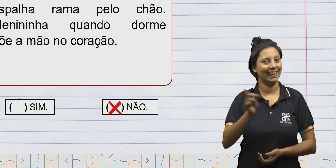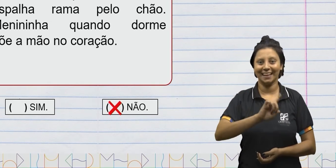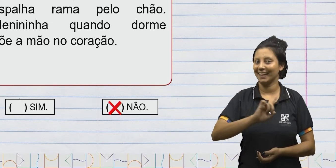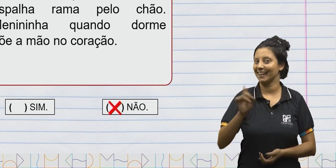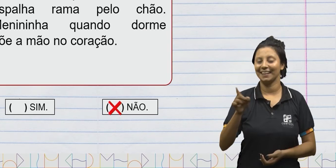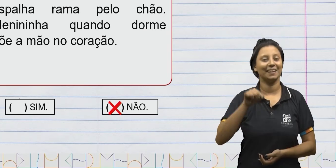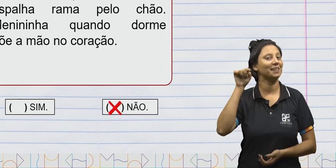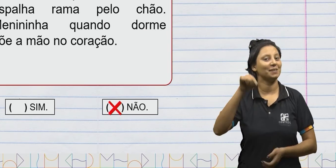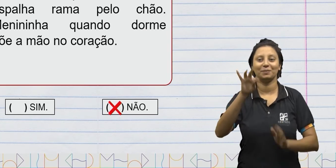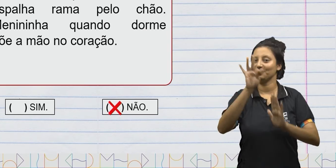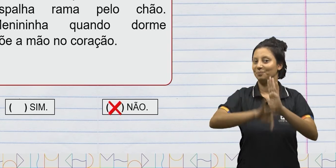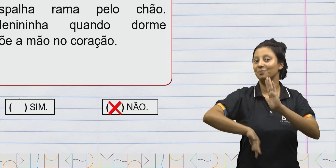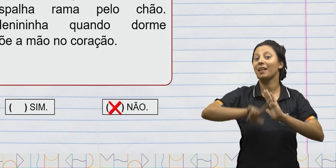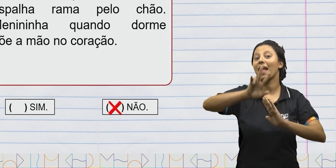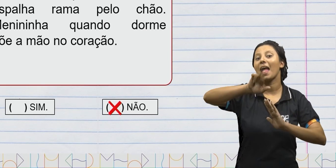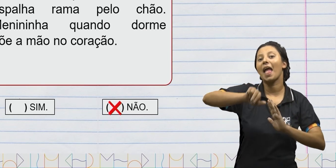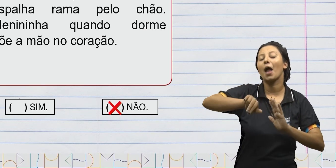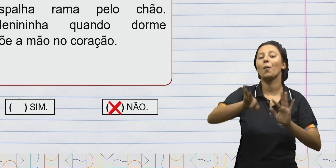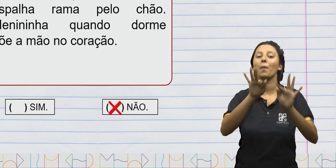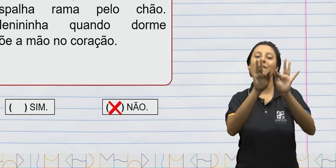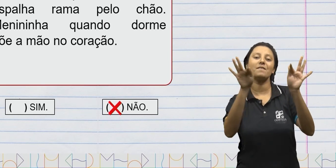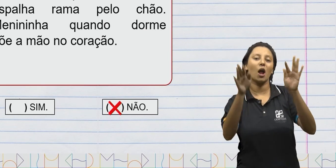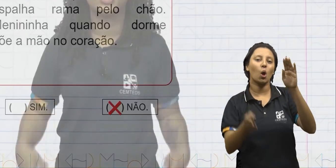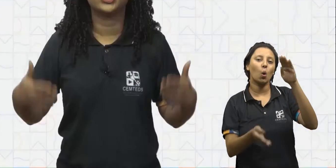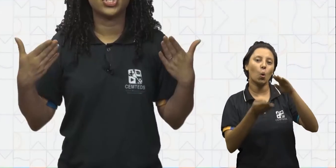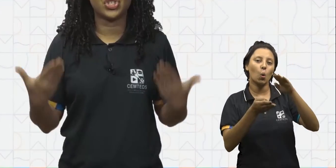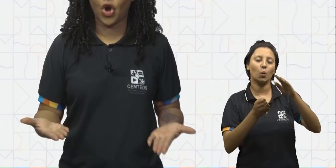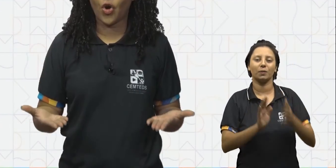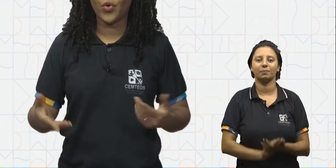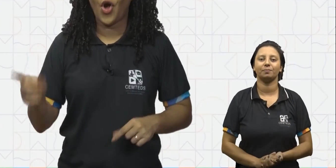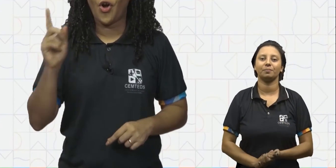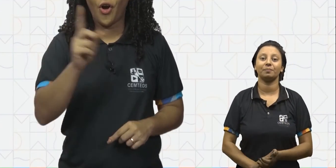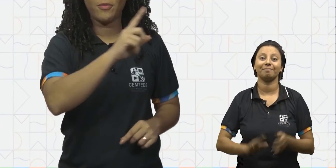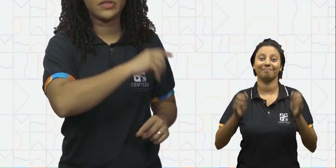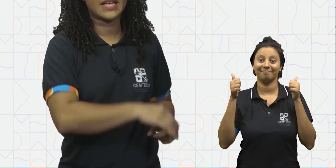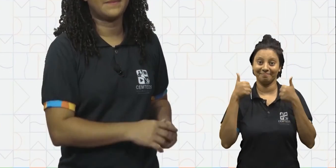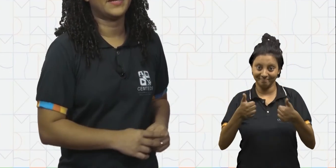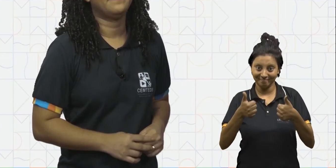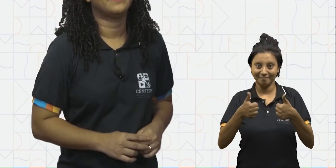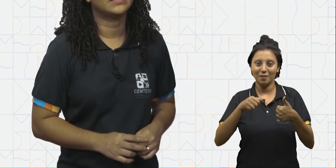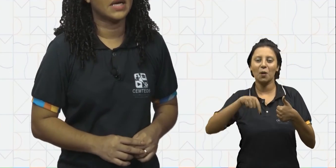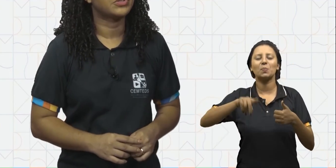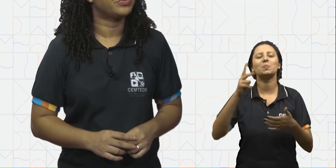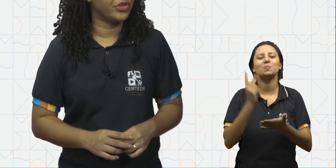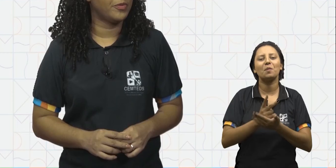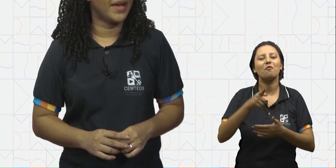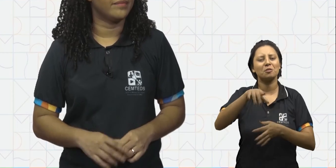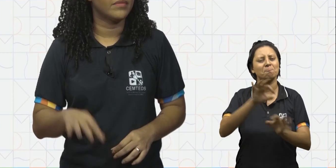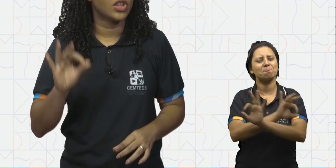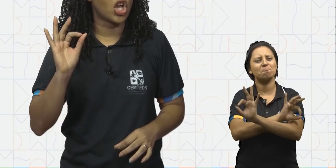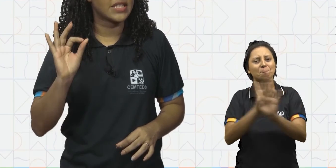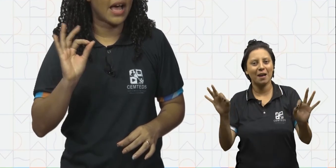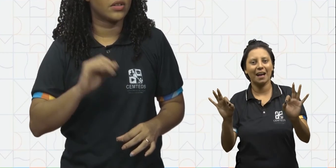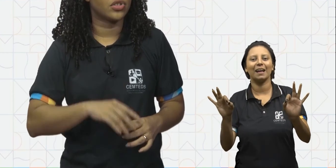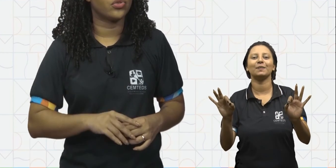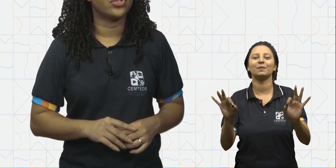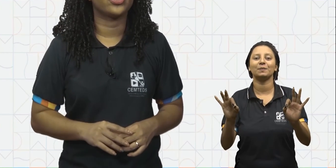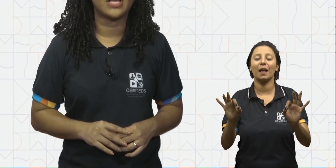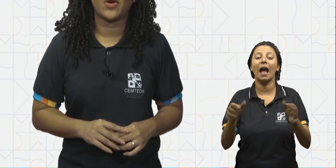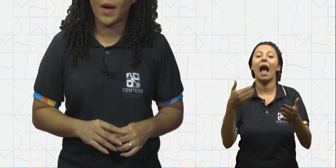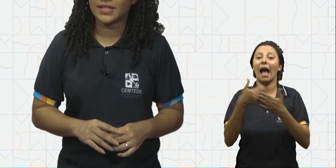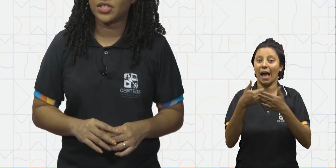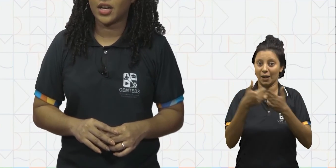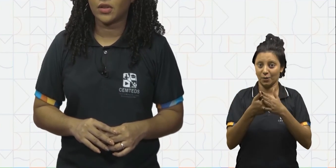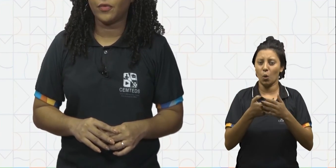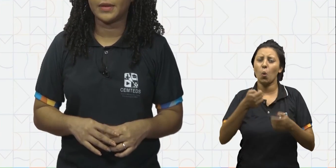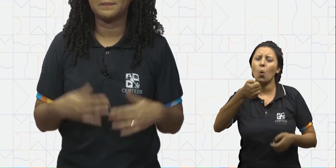Não, esse texto é uma parlenda. Show! Como sempre, mandamos muito bem. Nossa aula de hoje